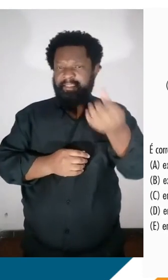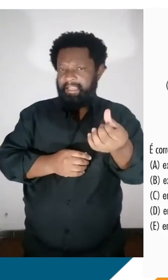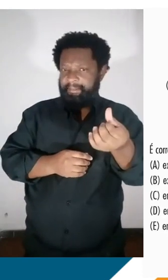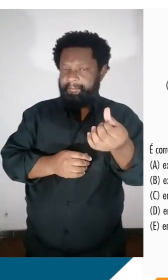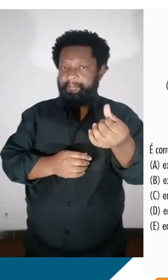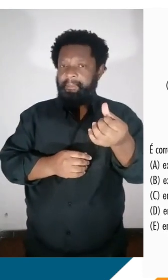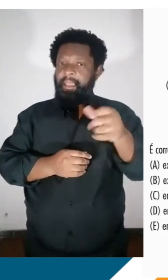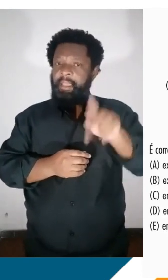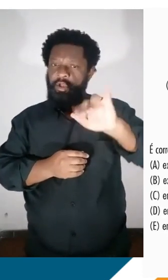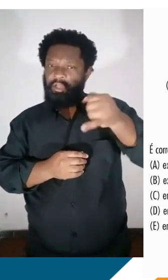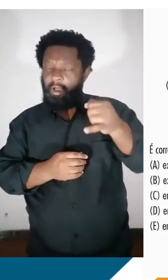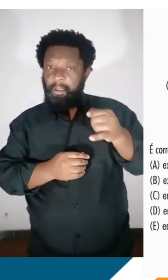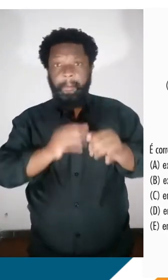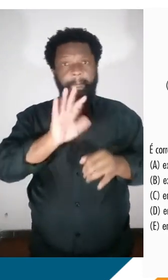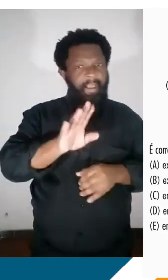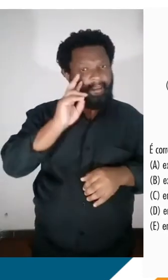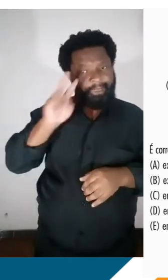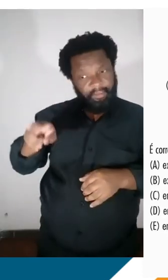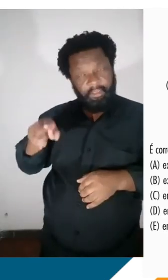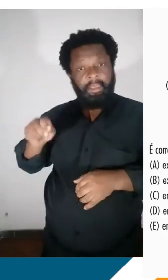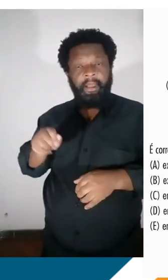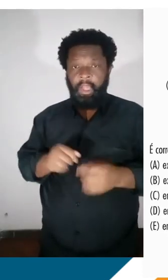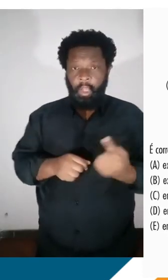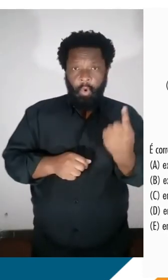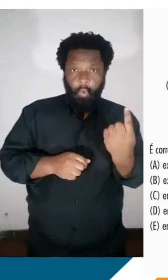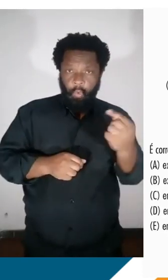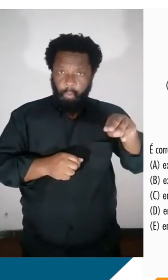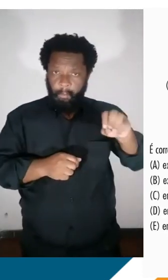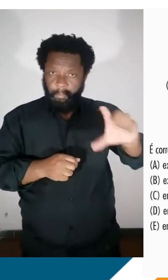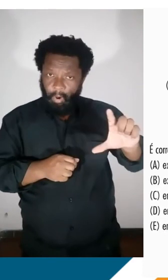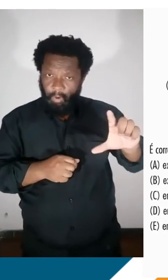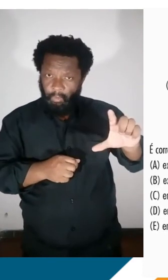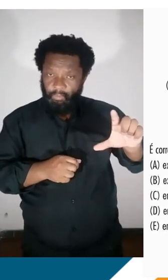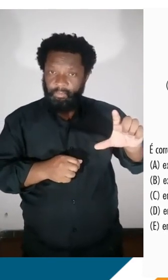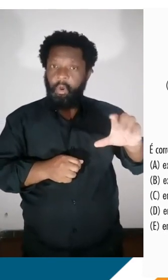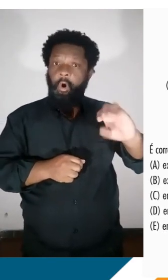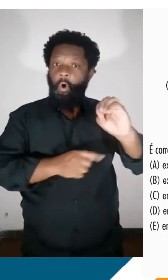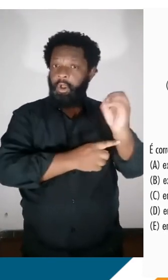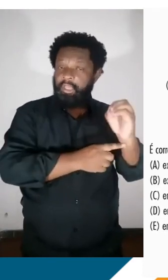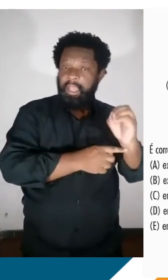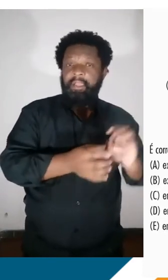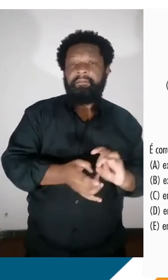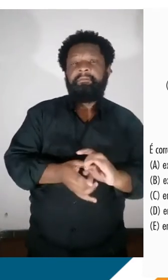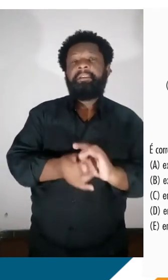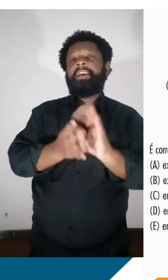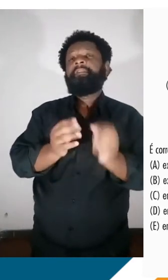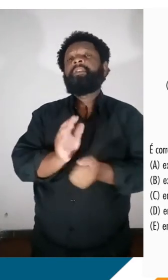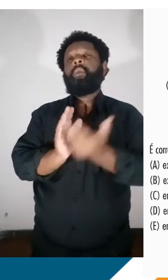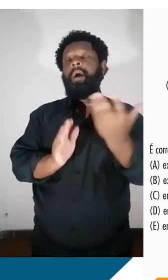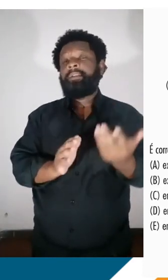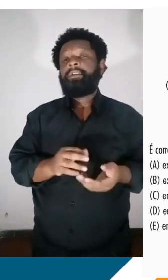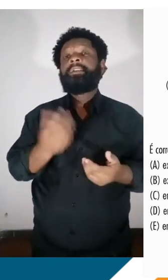consumido. Mas olha, a gente já viu aqui que para 1 mol de oxigênio consumido é liberado quantos kJ?